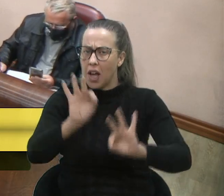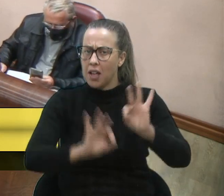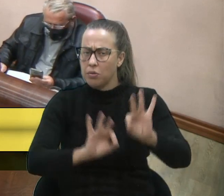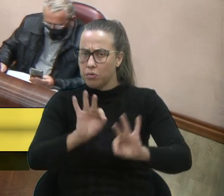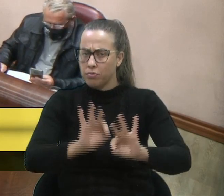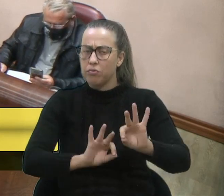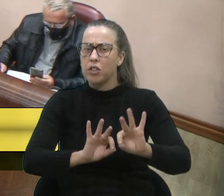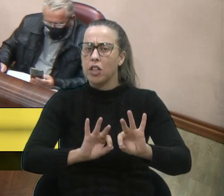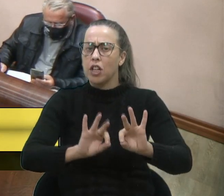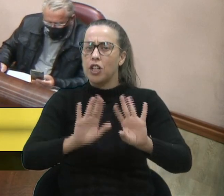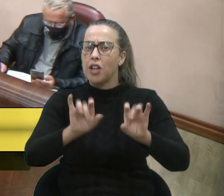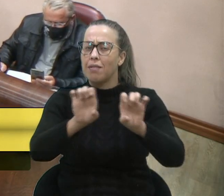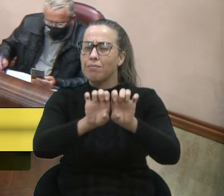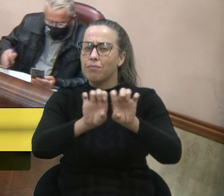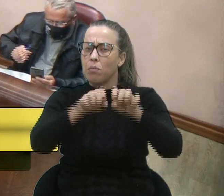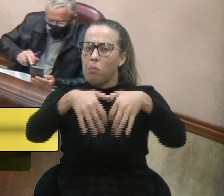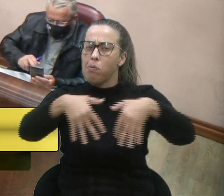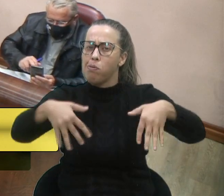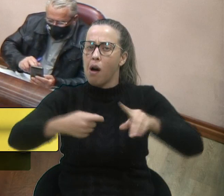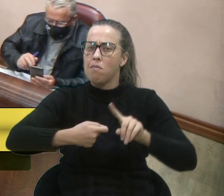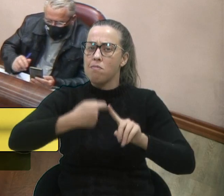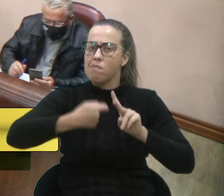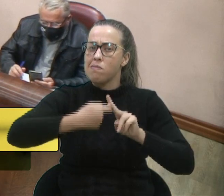vinha estruturando ele há alguns meses já.